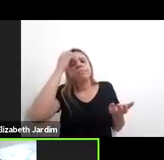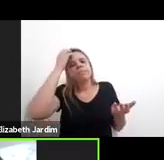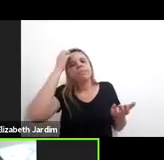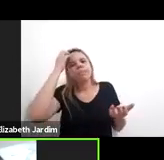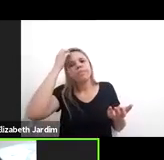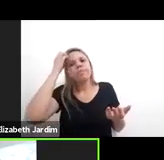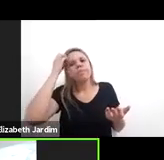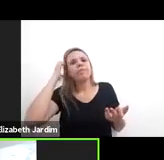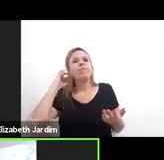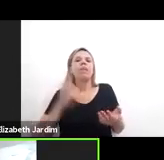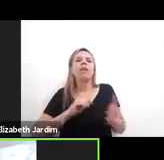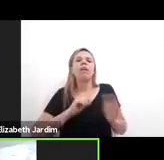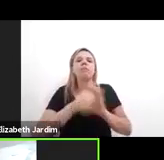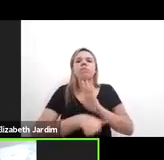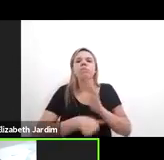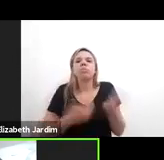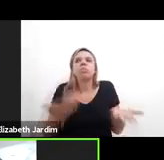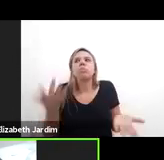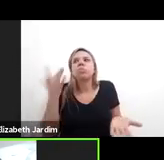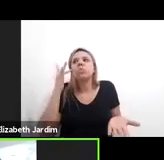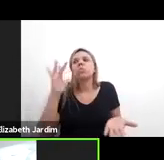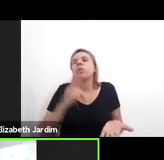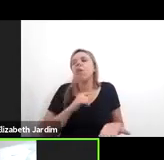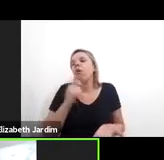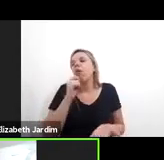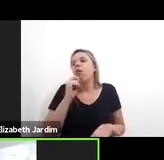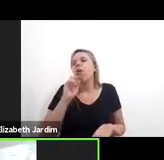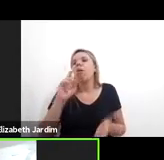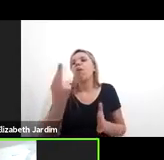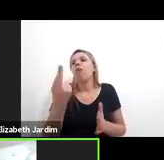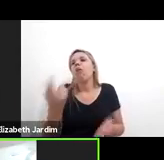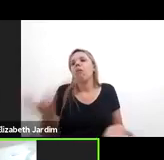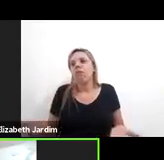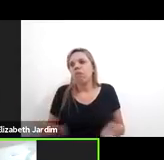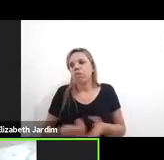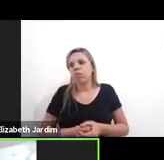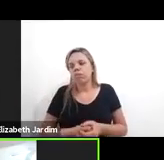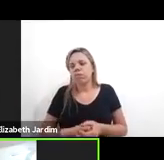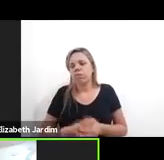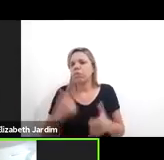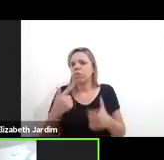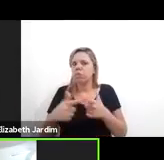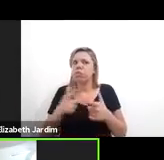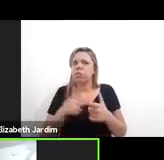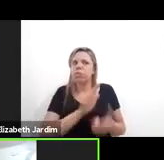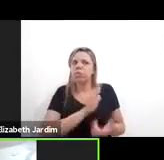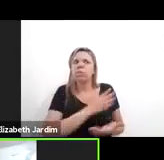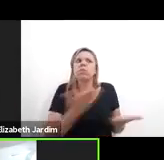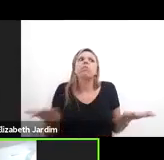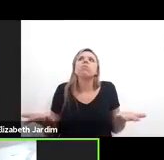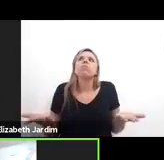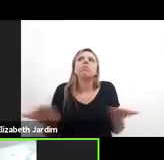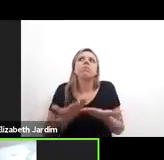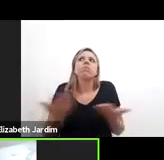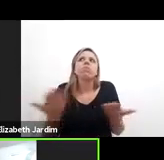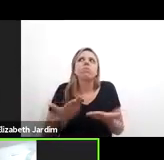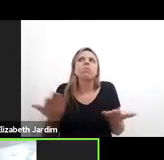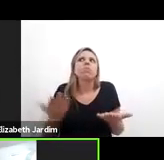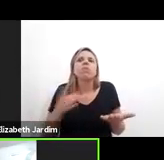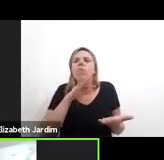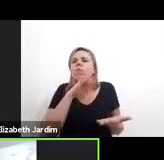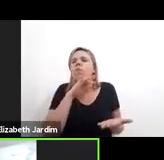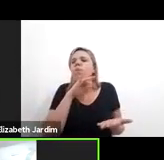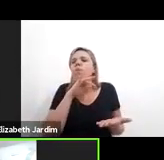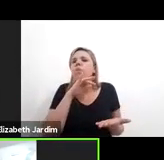Ele tem síndrome de Down, ou não tinha saído o resultado ainda, e tinha problema no coração, eu falei, agora sim, ficou ruim. Aí